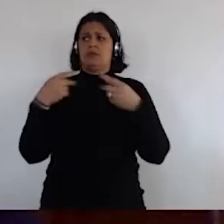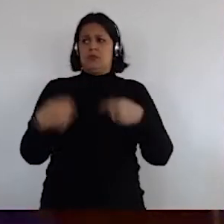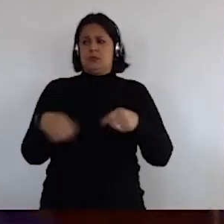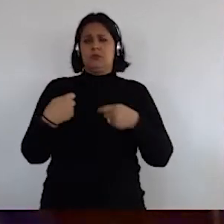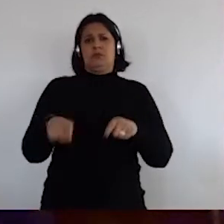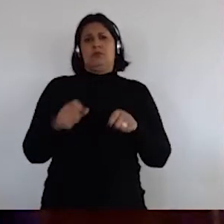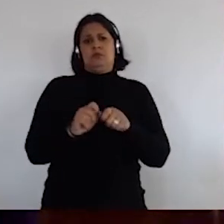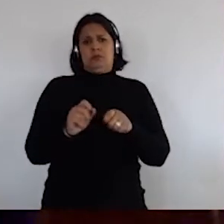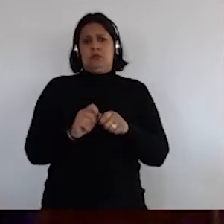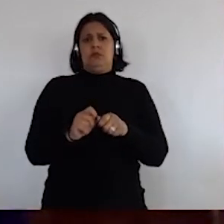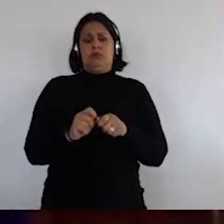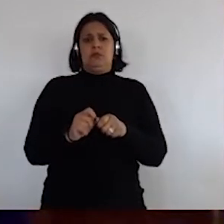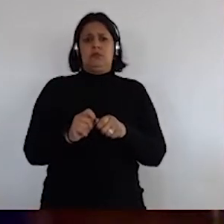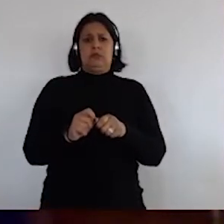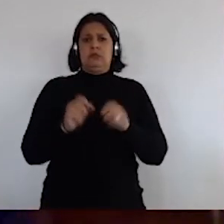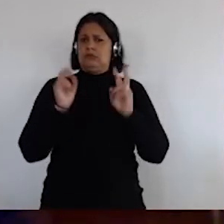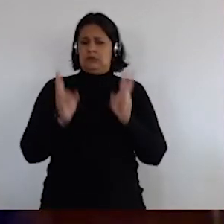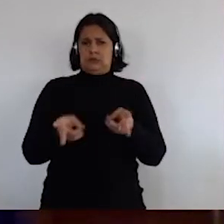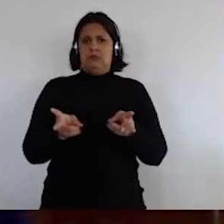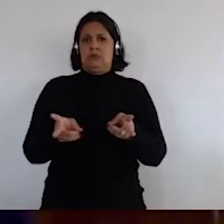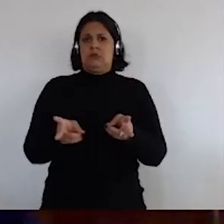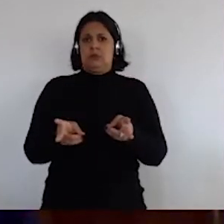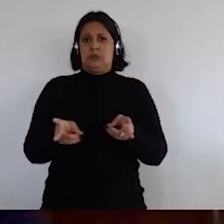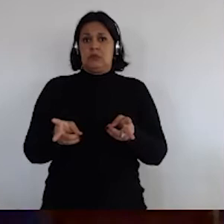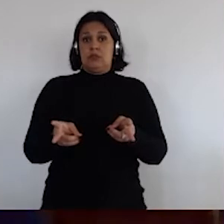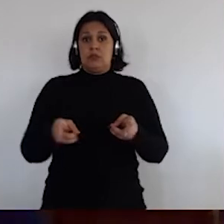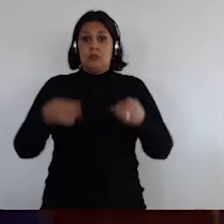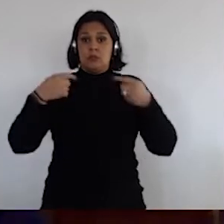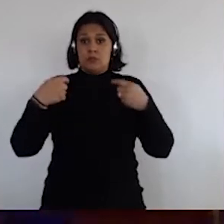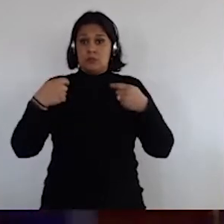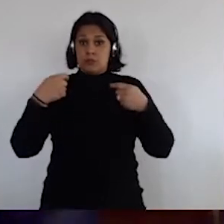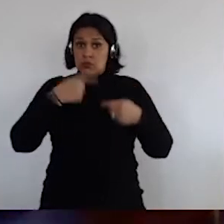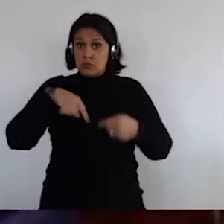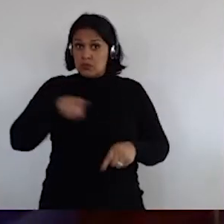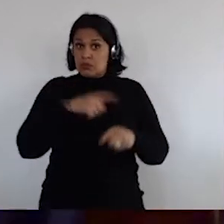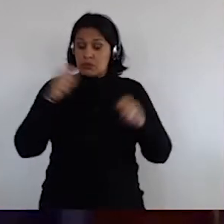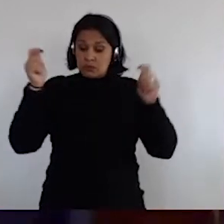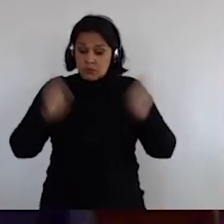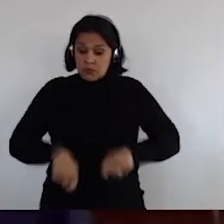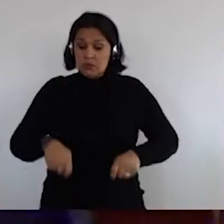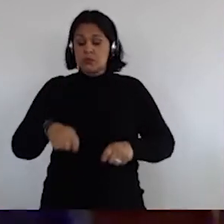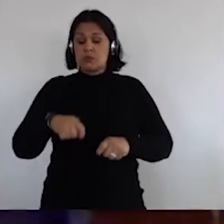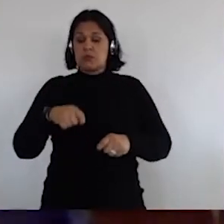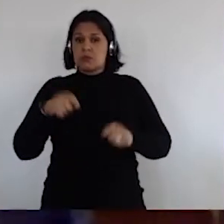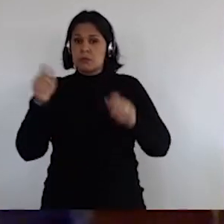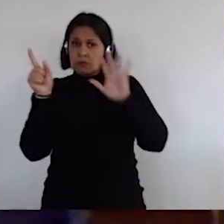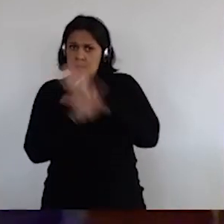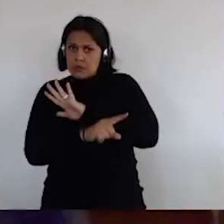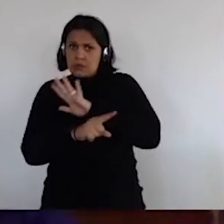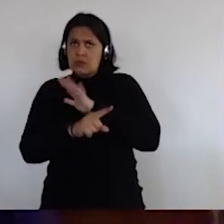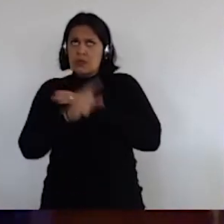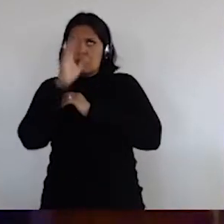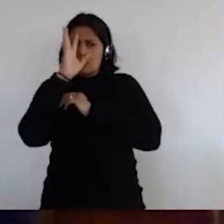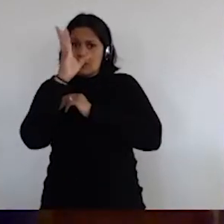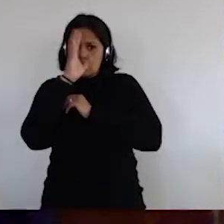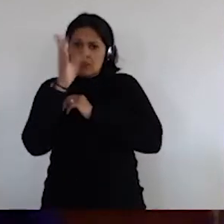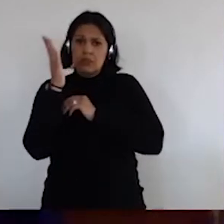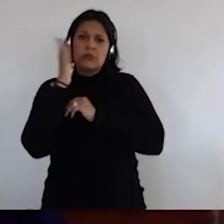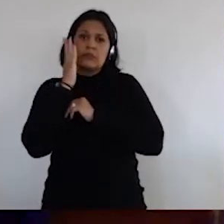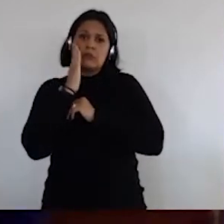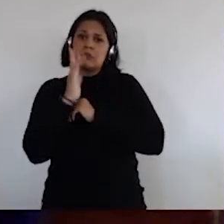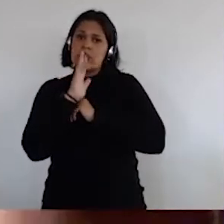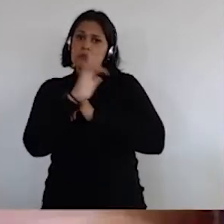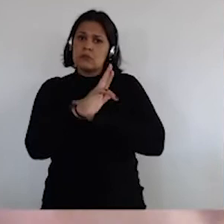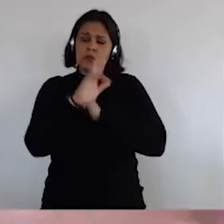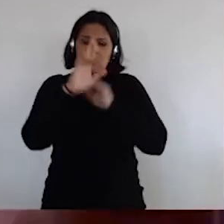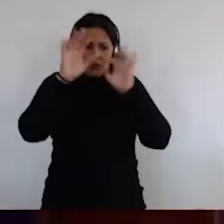na plenitude, exatamente para que possamos dizer aquilo que é importante ser